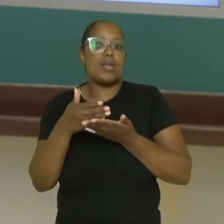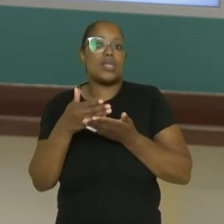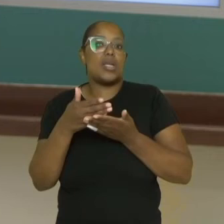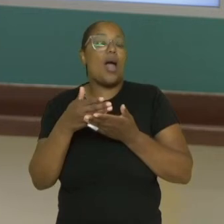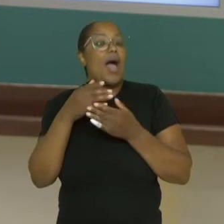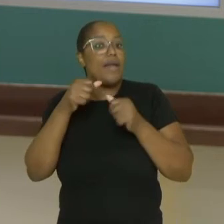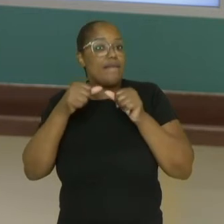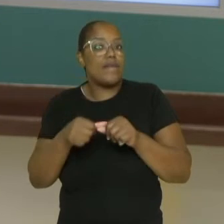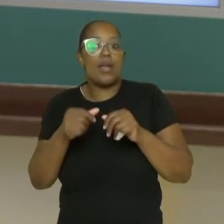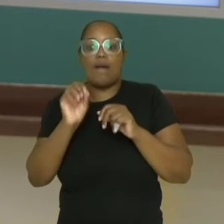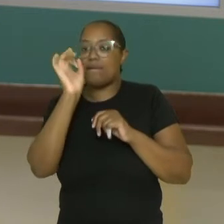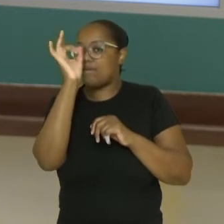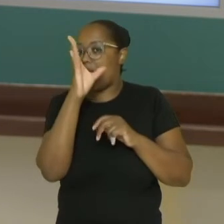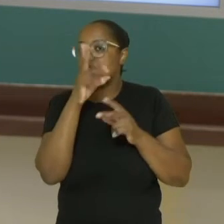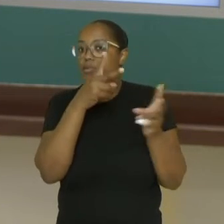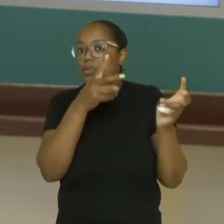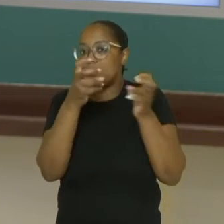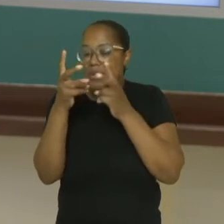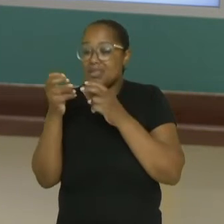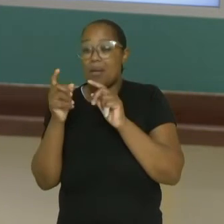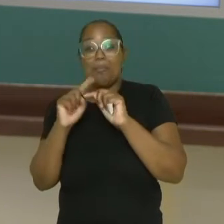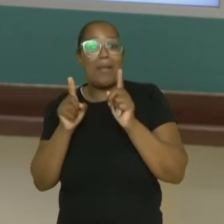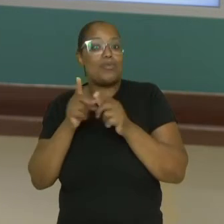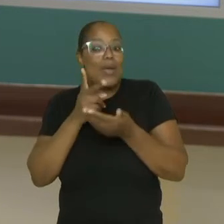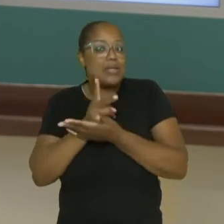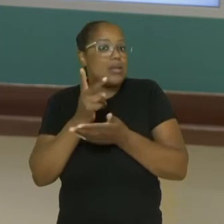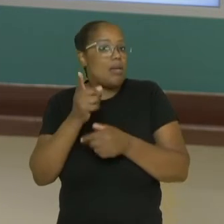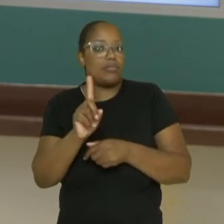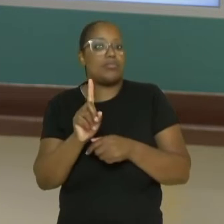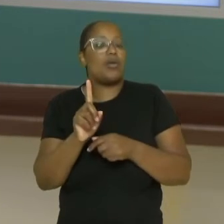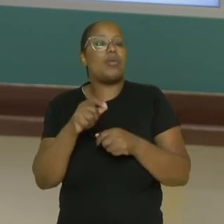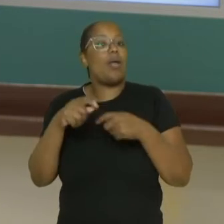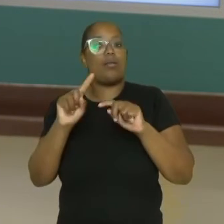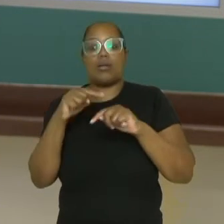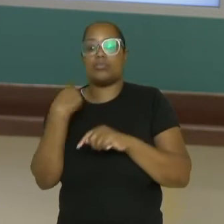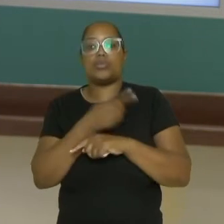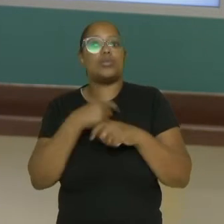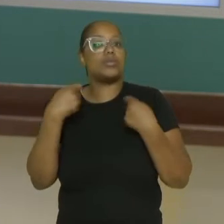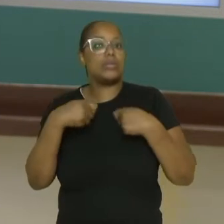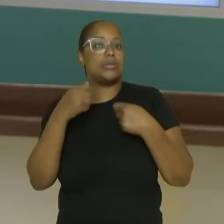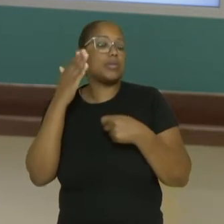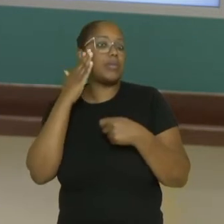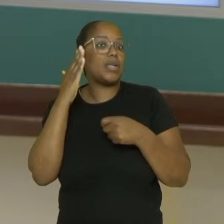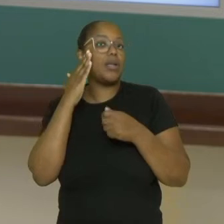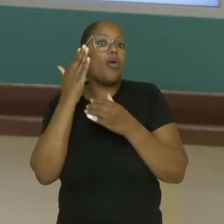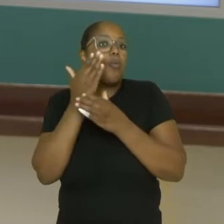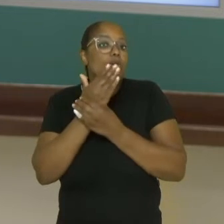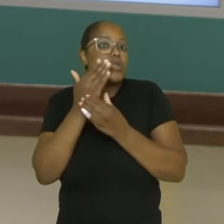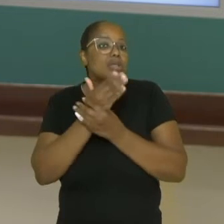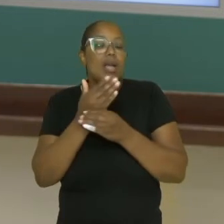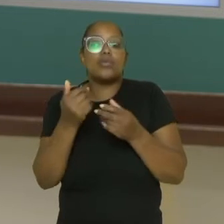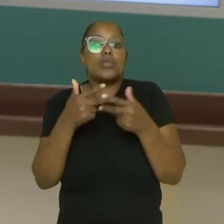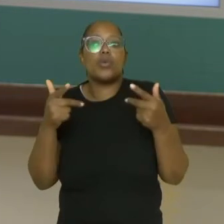identificar. Mas isso nem sempre acontece. E aí nós precisamos entender o processo,